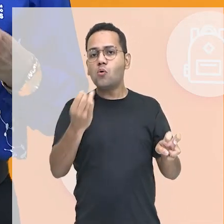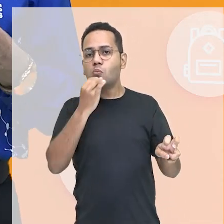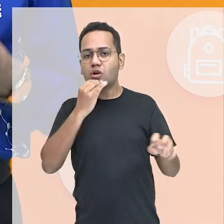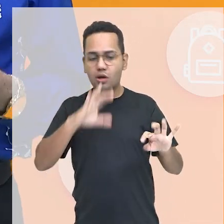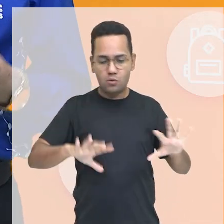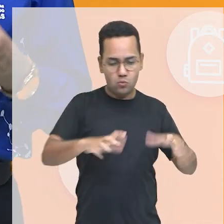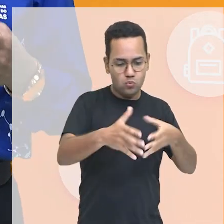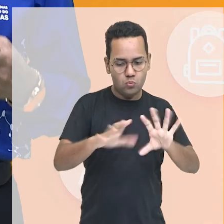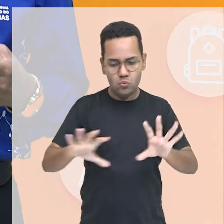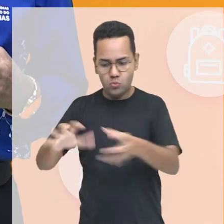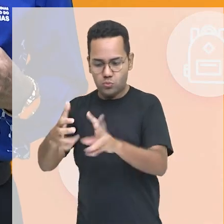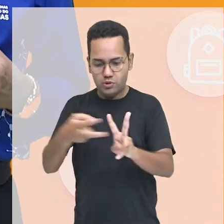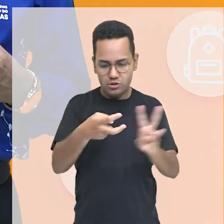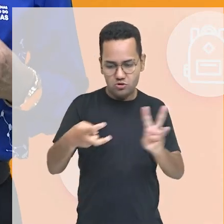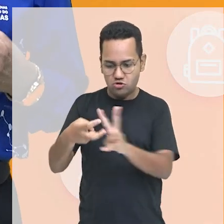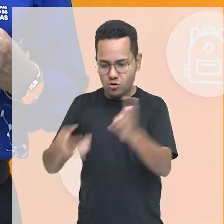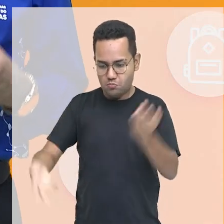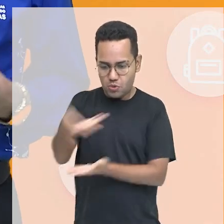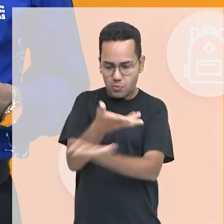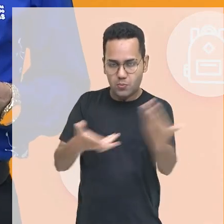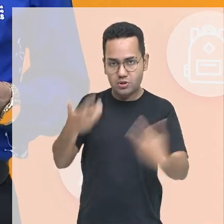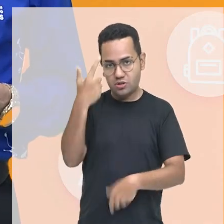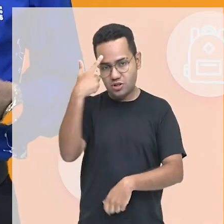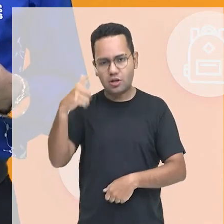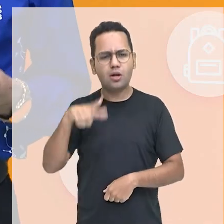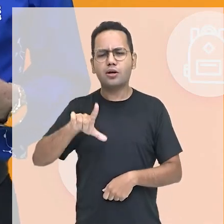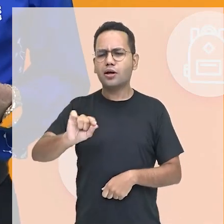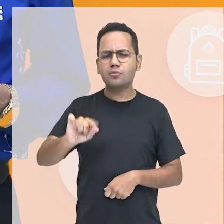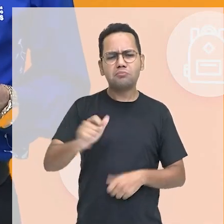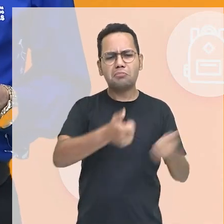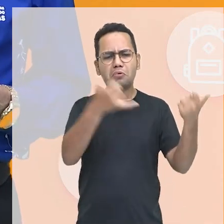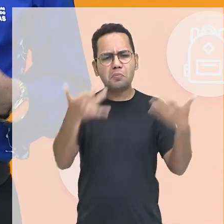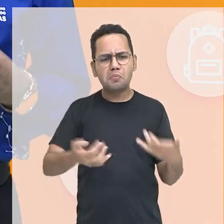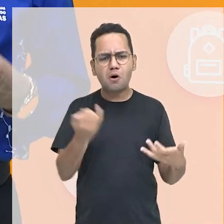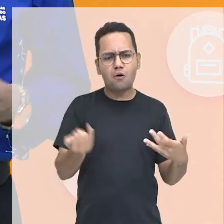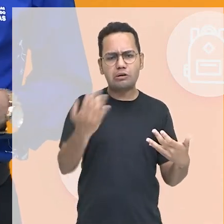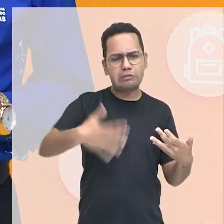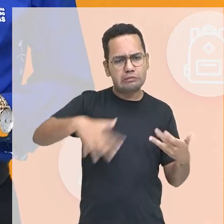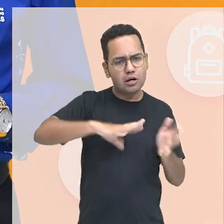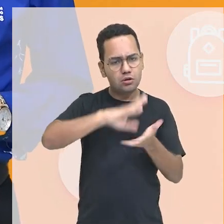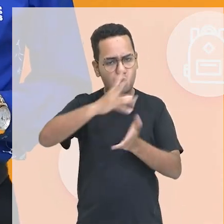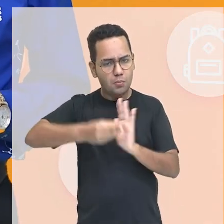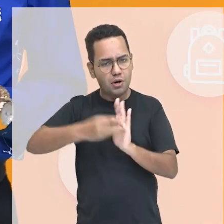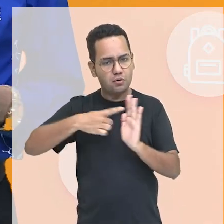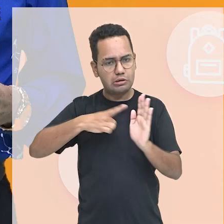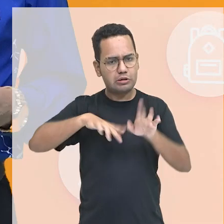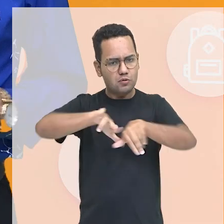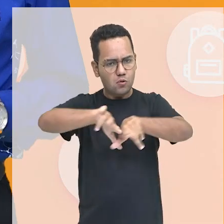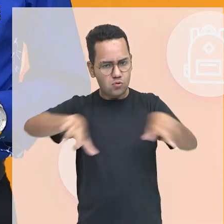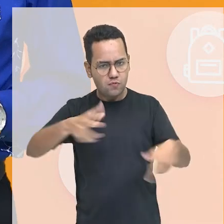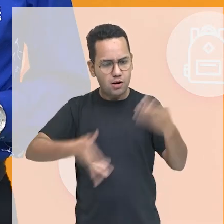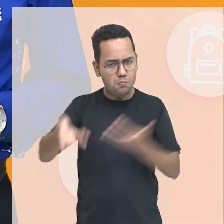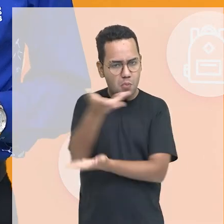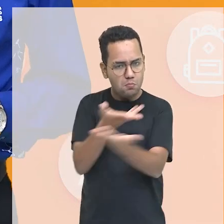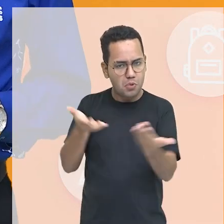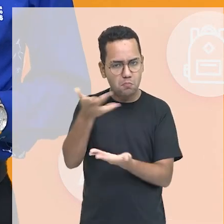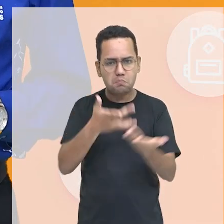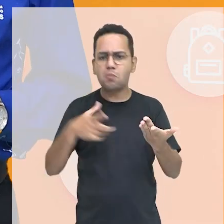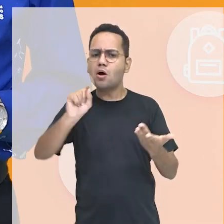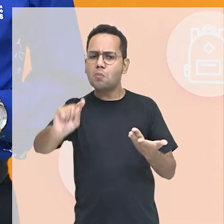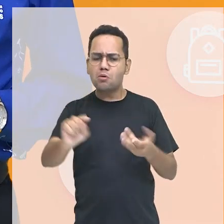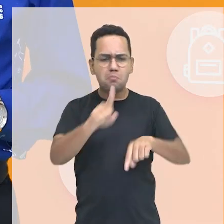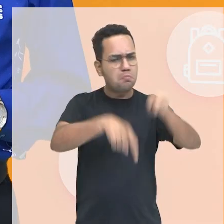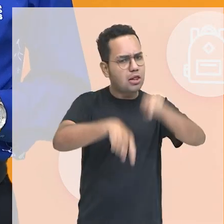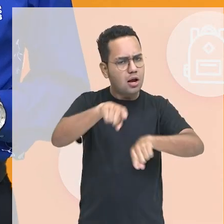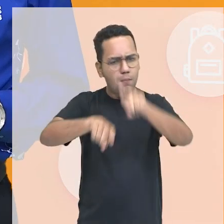importância para destacar o elemento da diversidade e o intercâmbio simbólico-cultural vivenciado